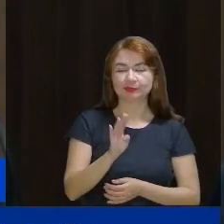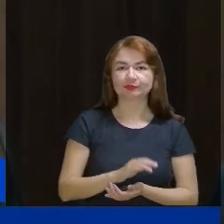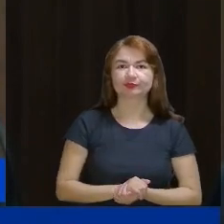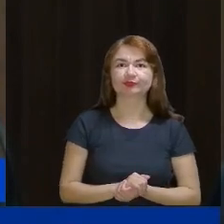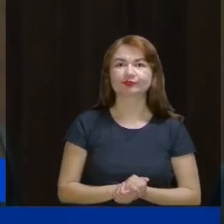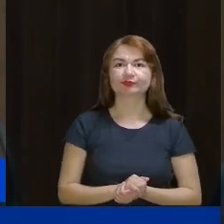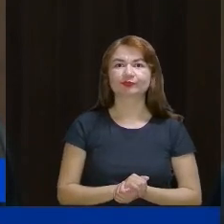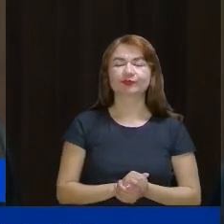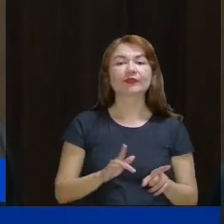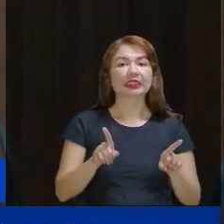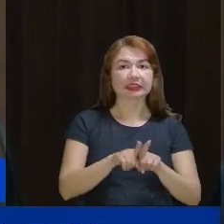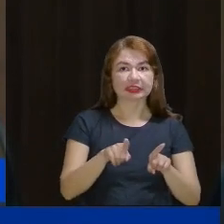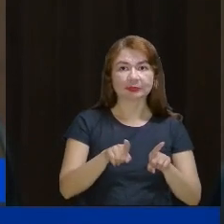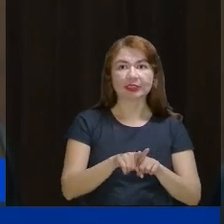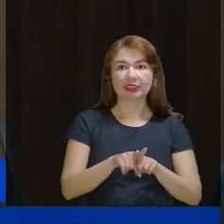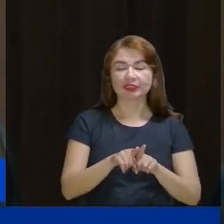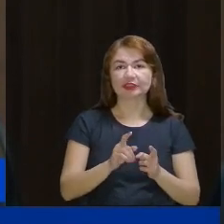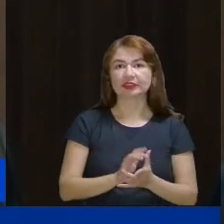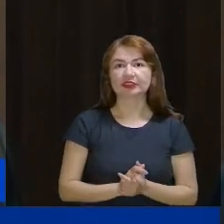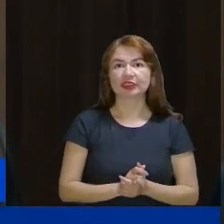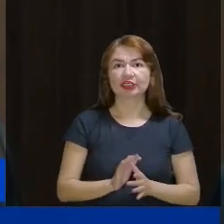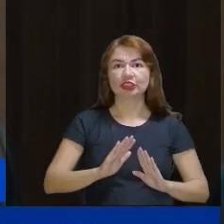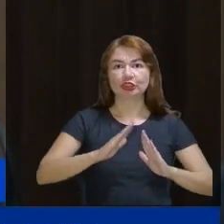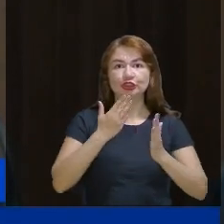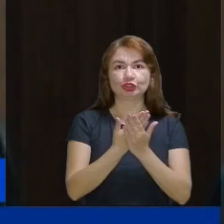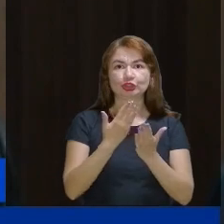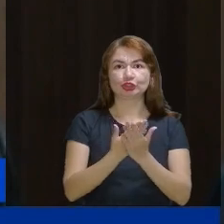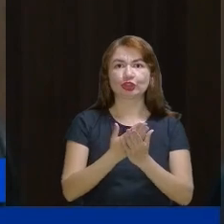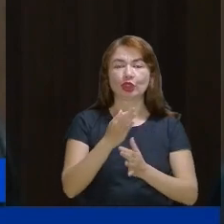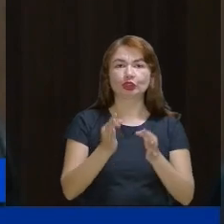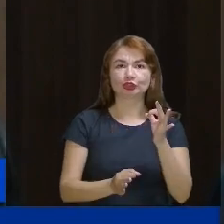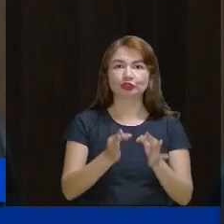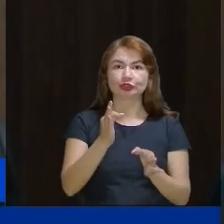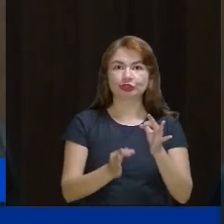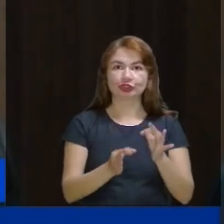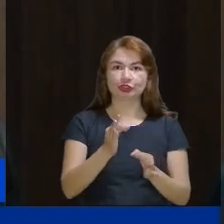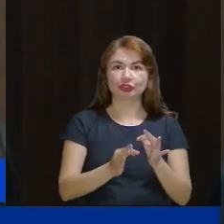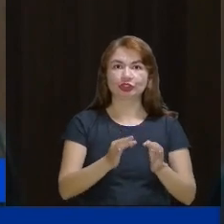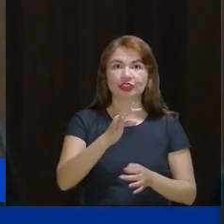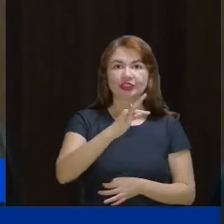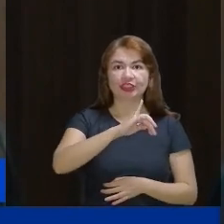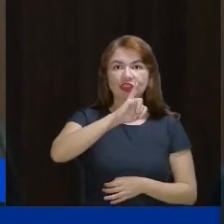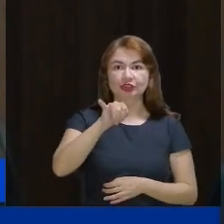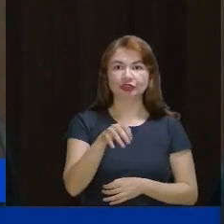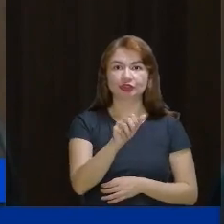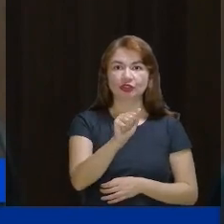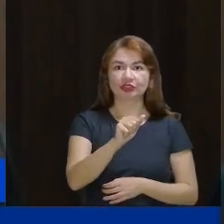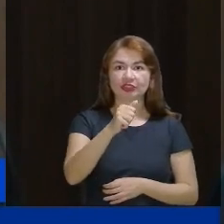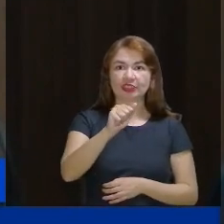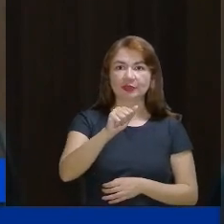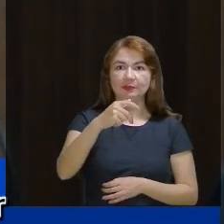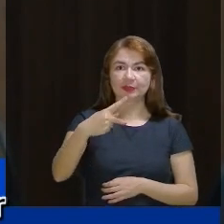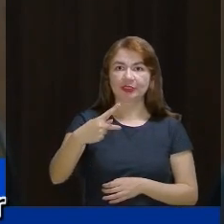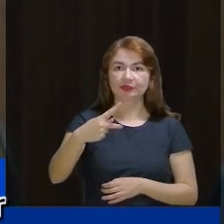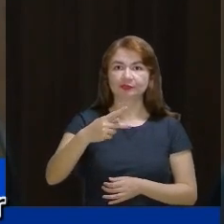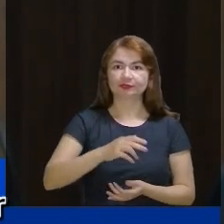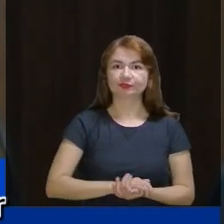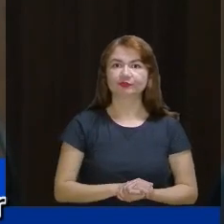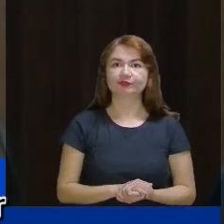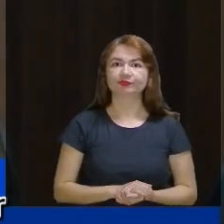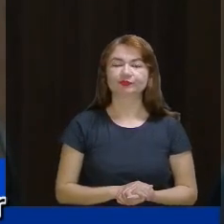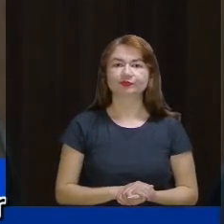a universidade e a escola judicial do meu tribunal, do TJP. E,